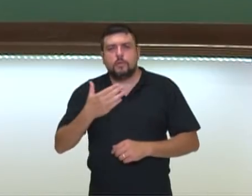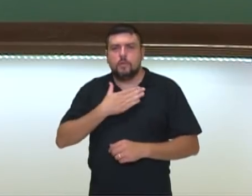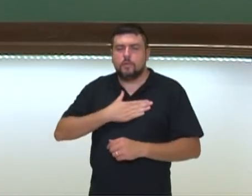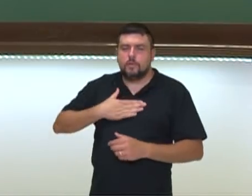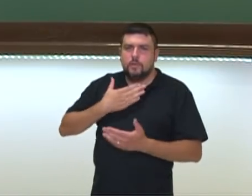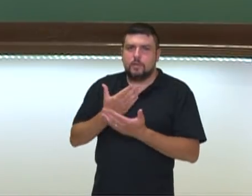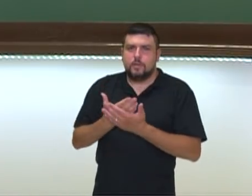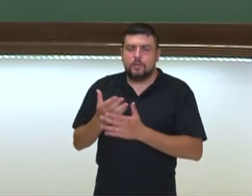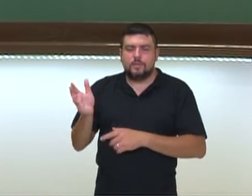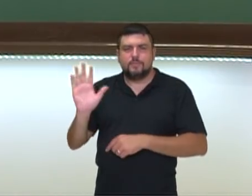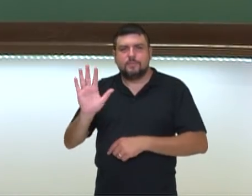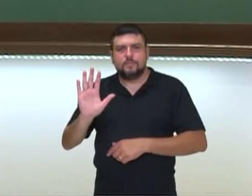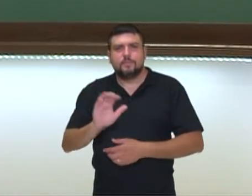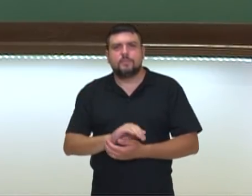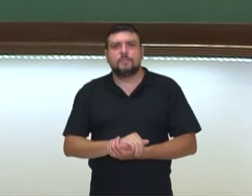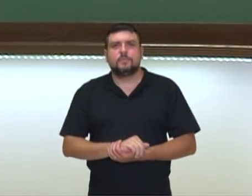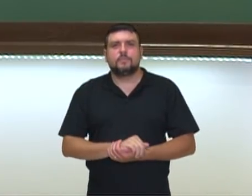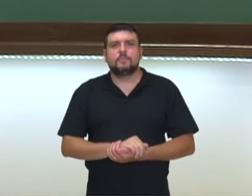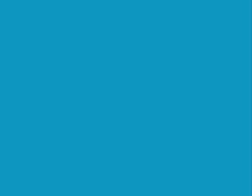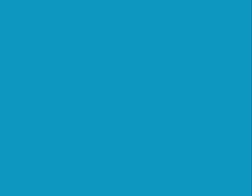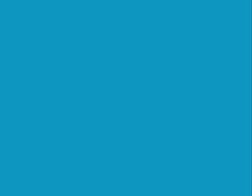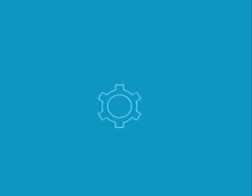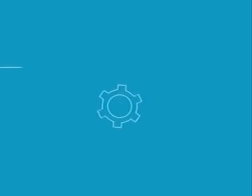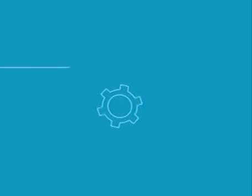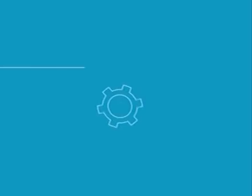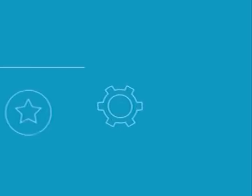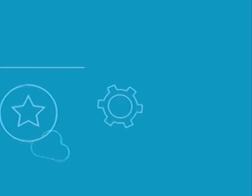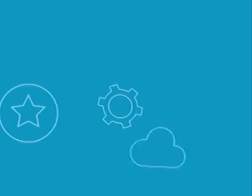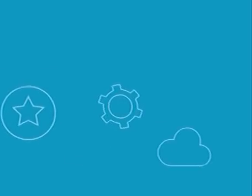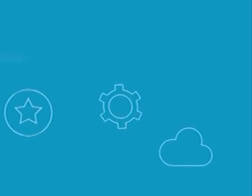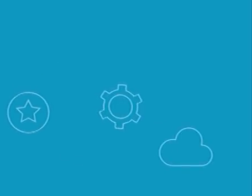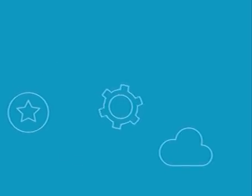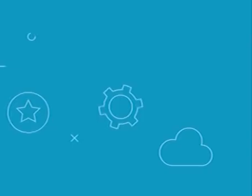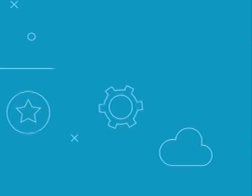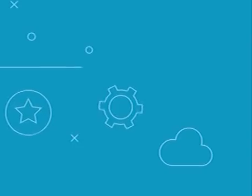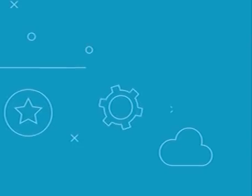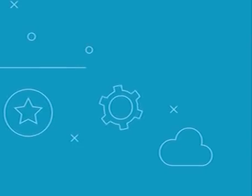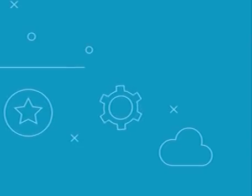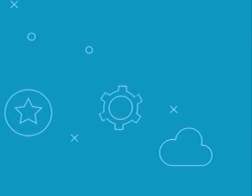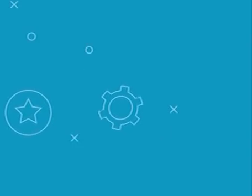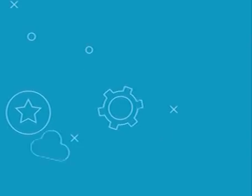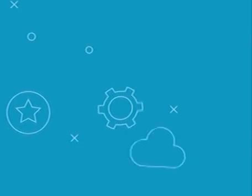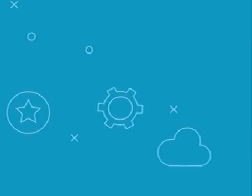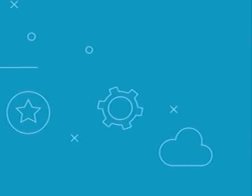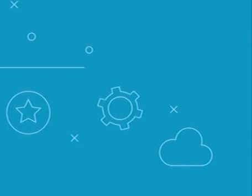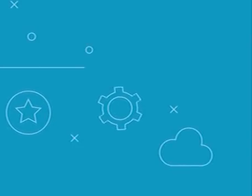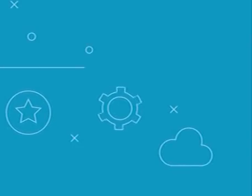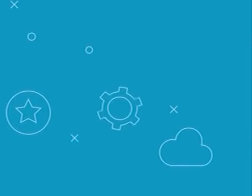aula e até a próxima.